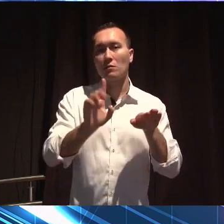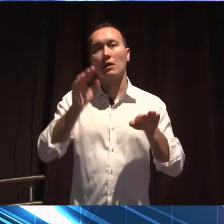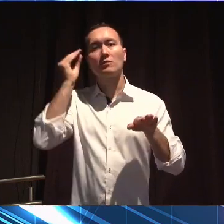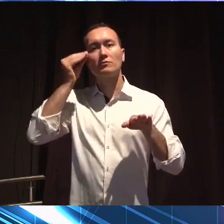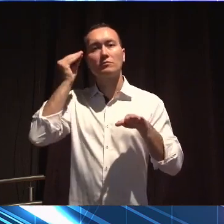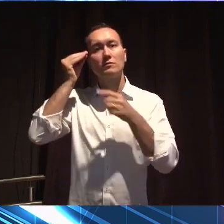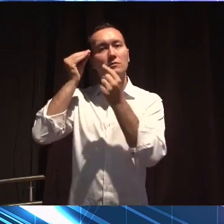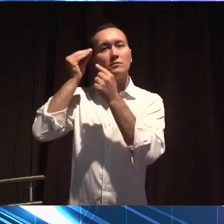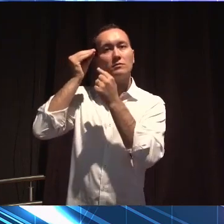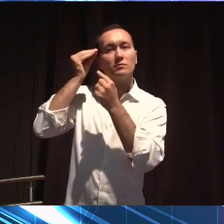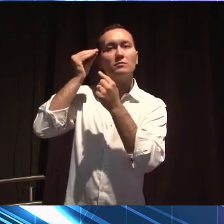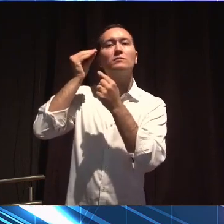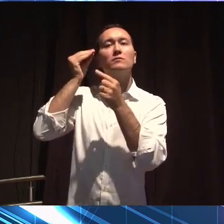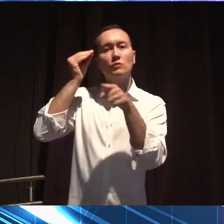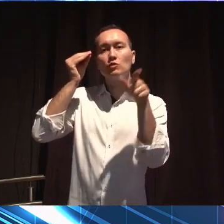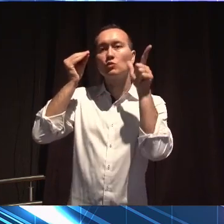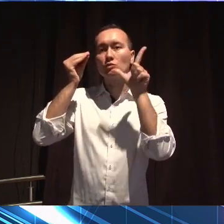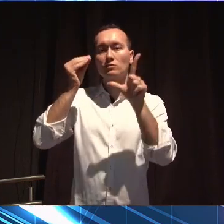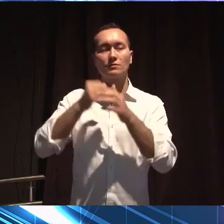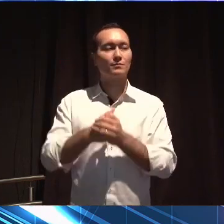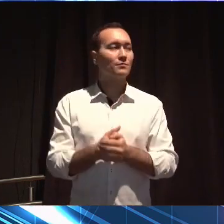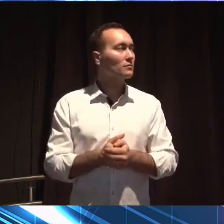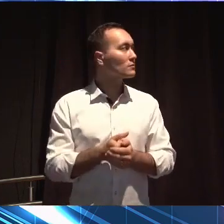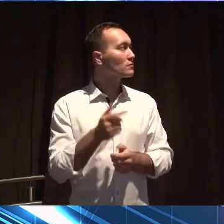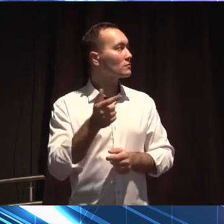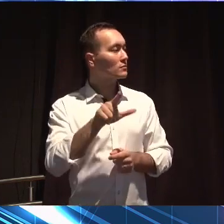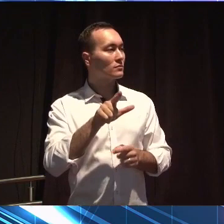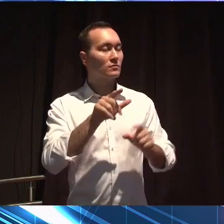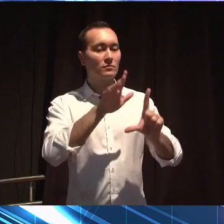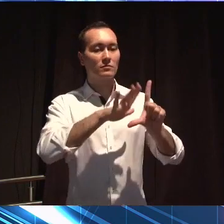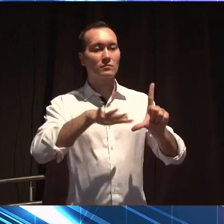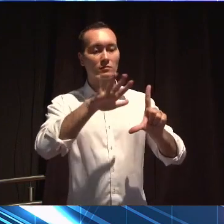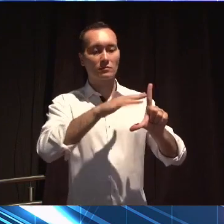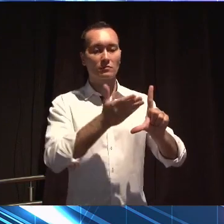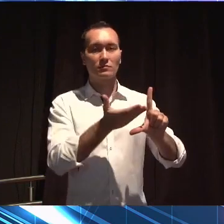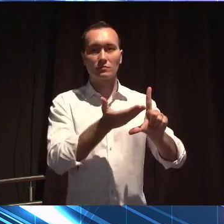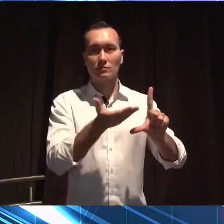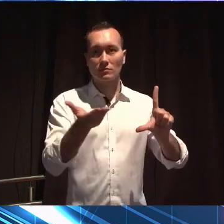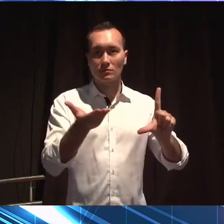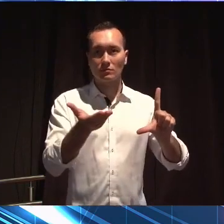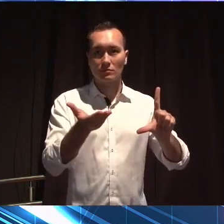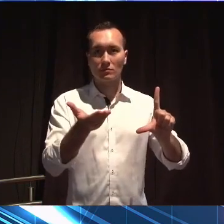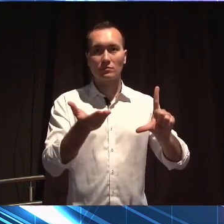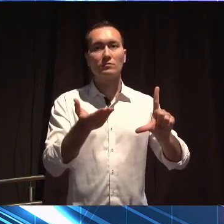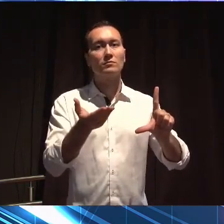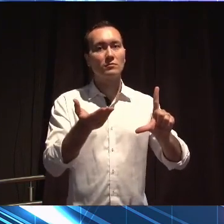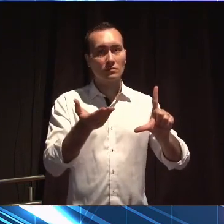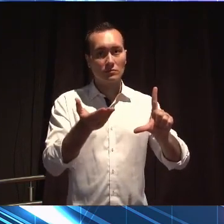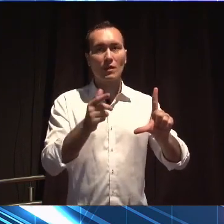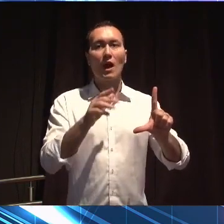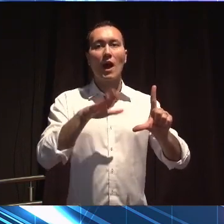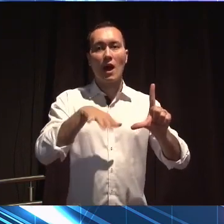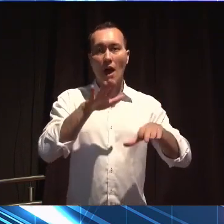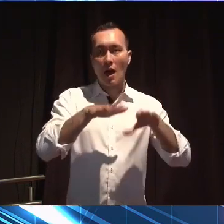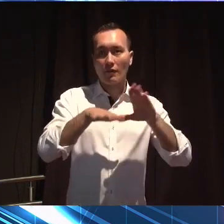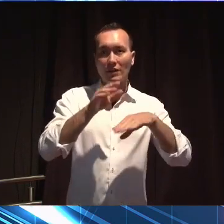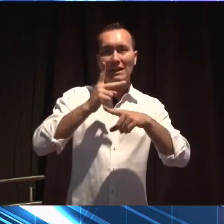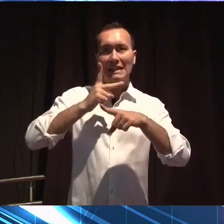uma coisa importante, tá, gente? Plataformas, invariavelmente, ganham de empresas